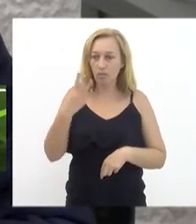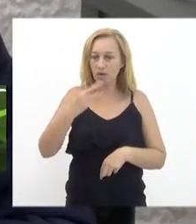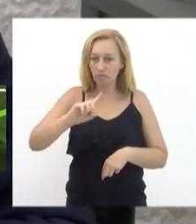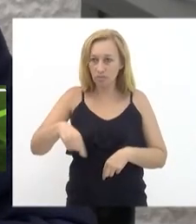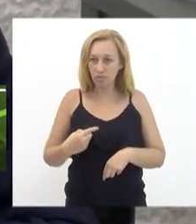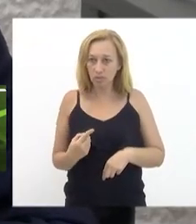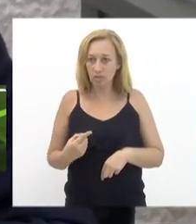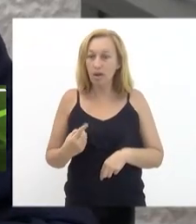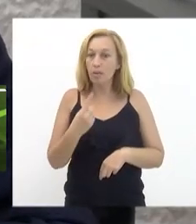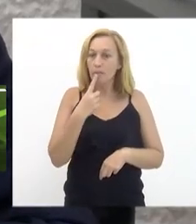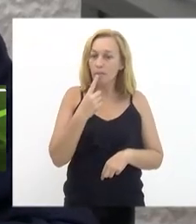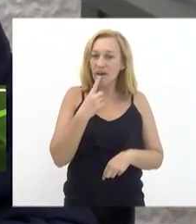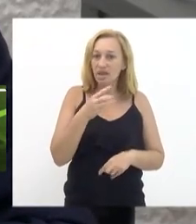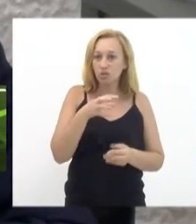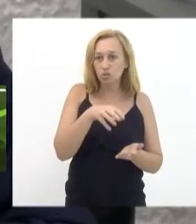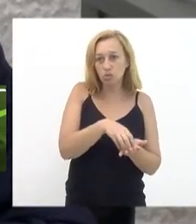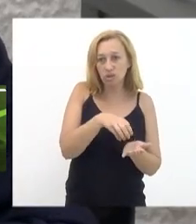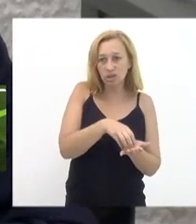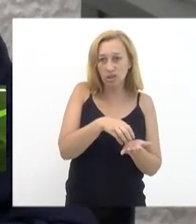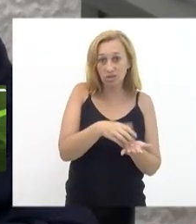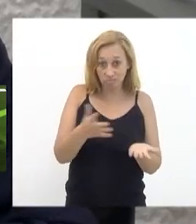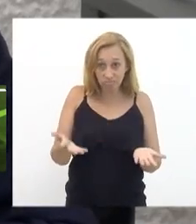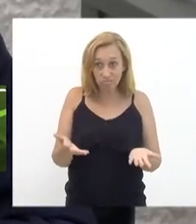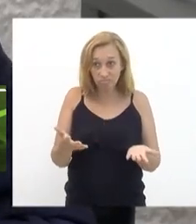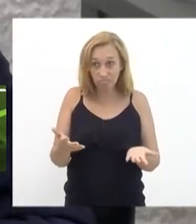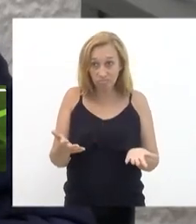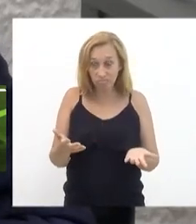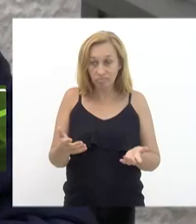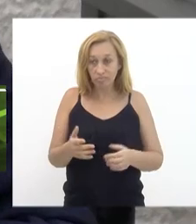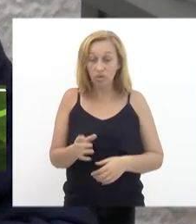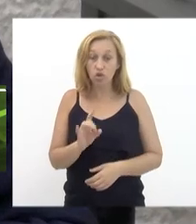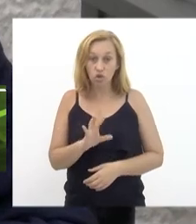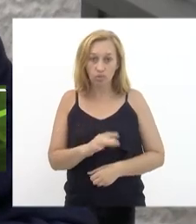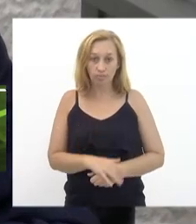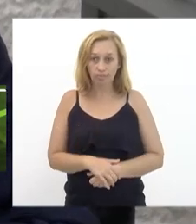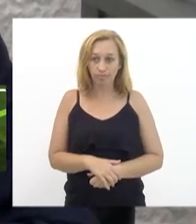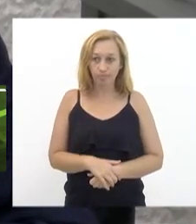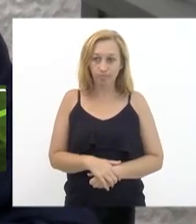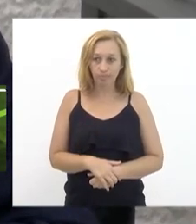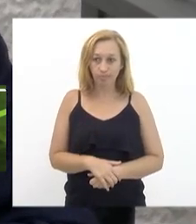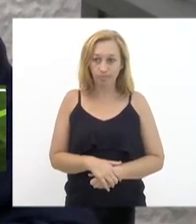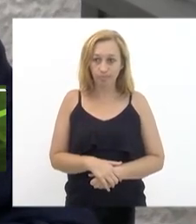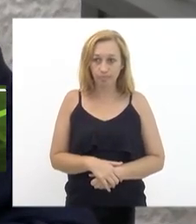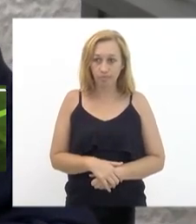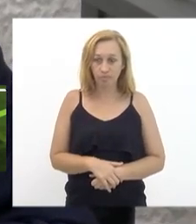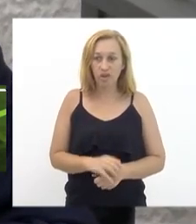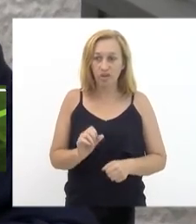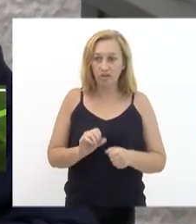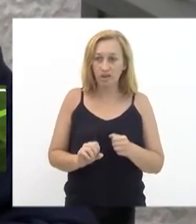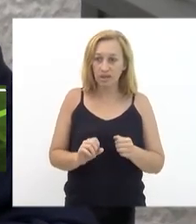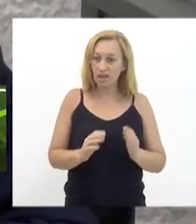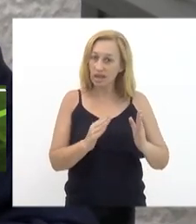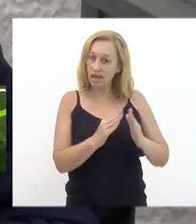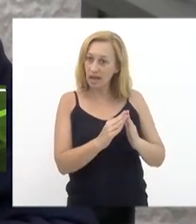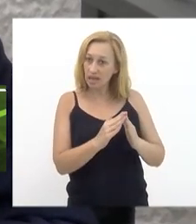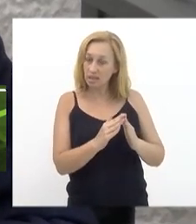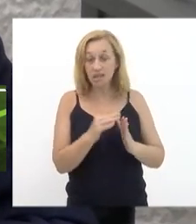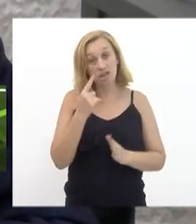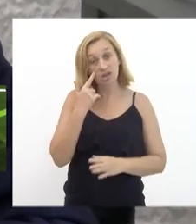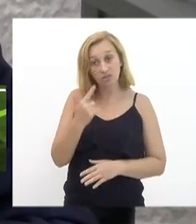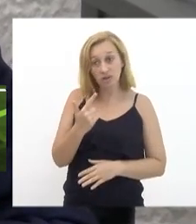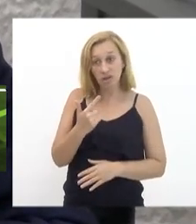Morro da oficina mas tem 4000 4000 metros quadrados Só se você for fazer casa pouquíssimas unidades